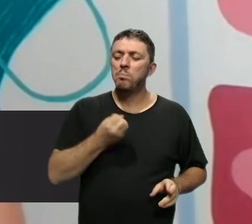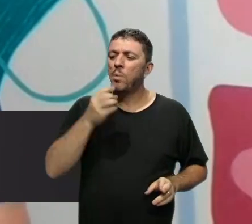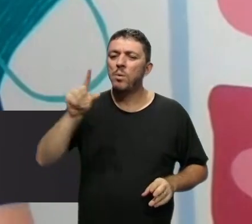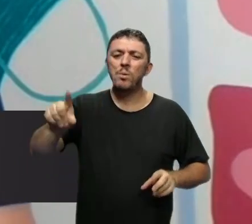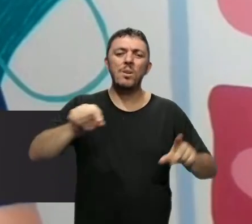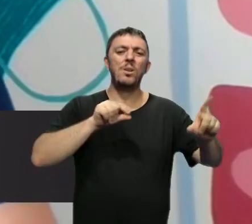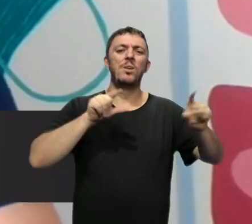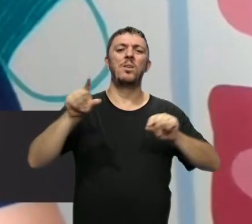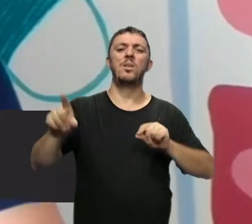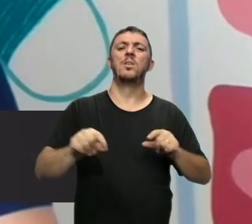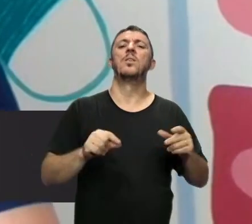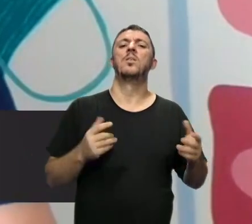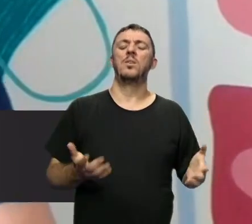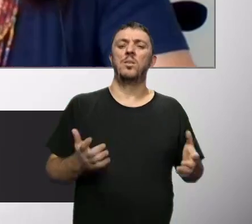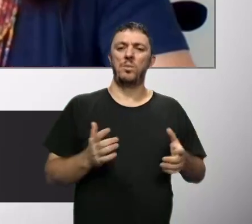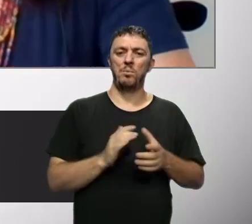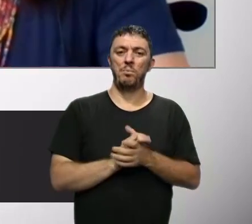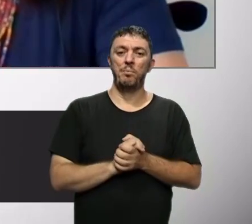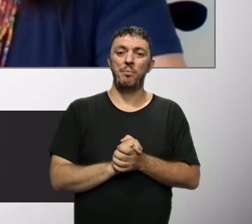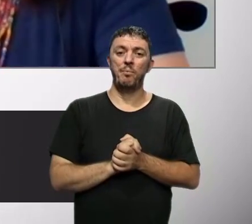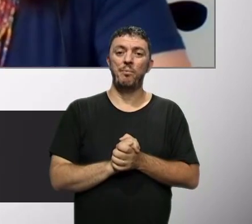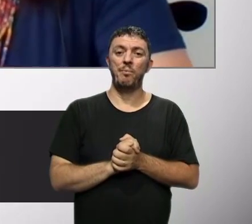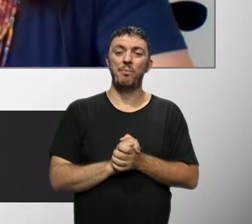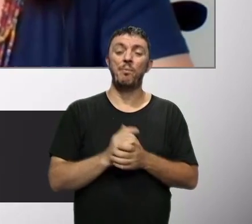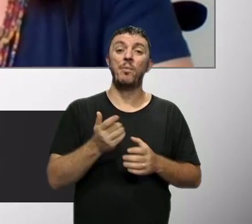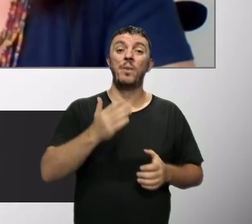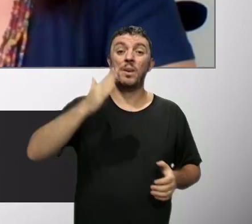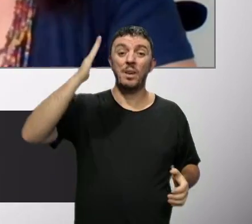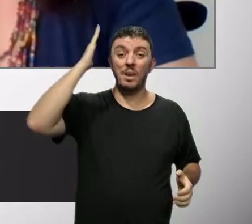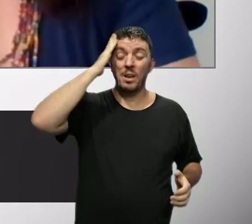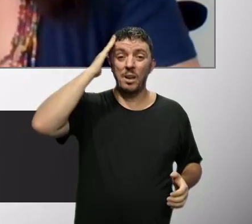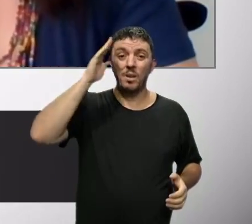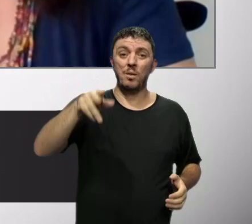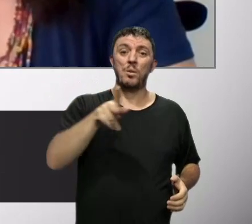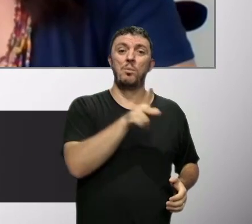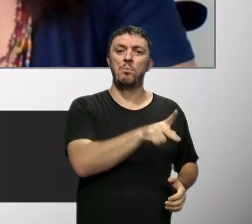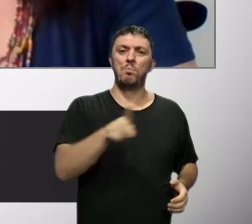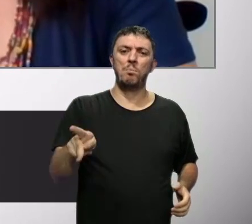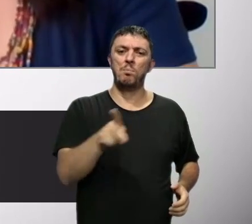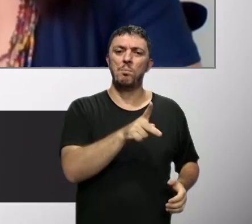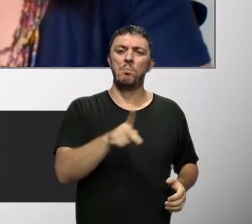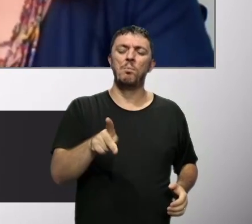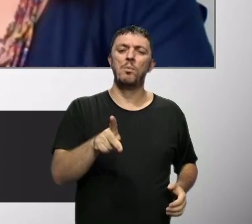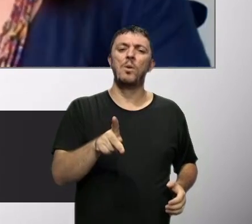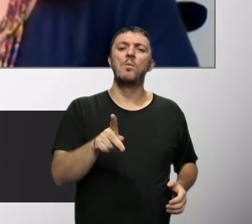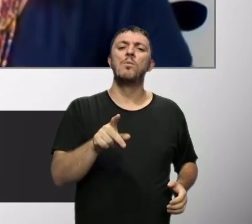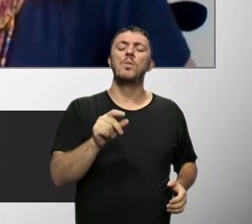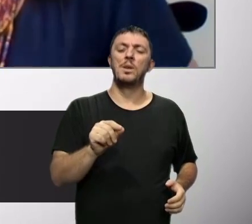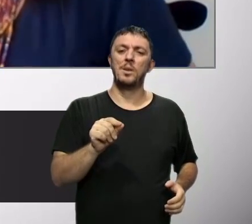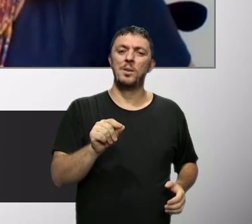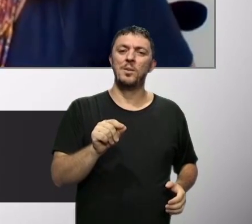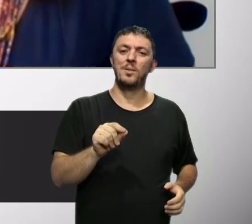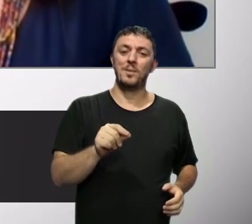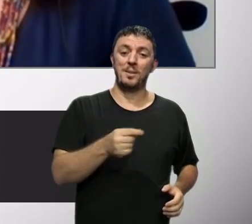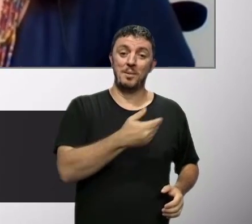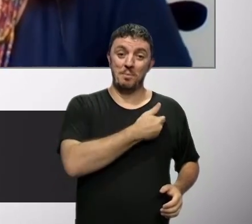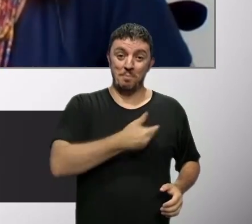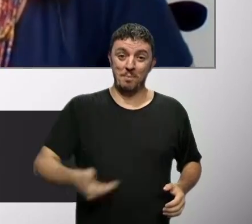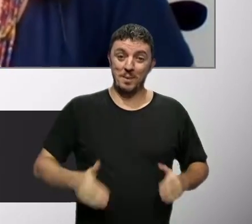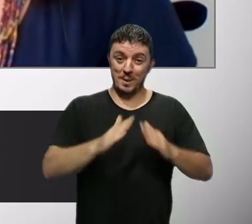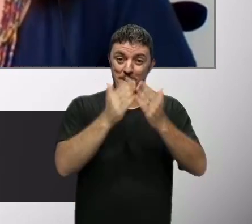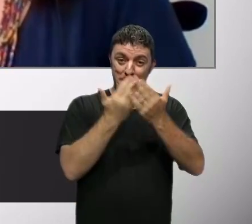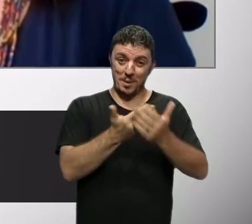escola. A gente sabe que você é professora da rede pública, trabalha com inclusão e que realiza um